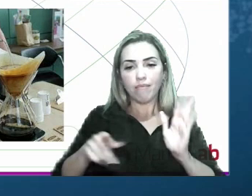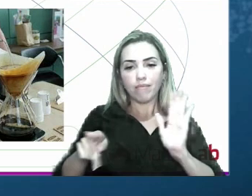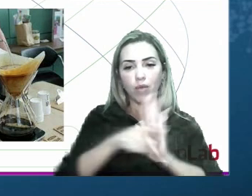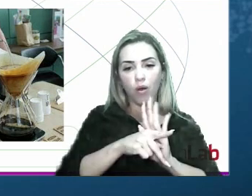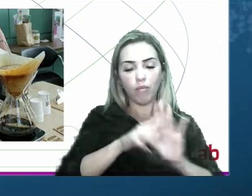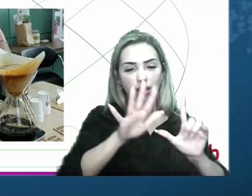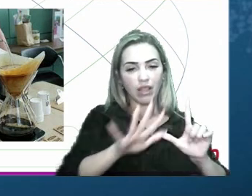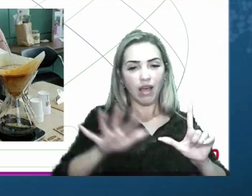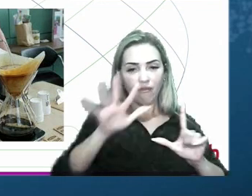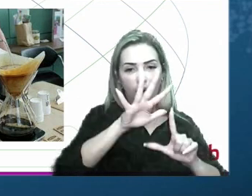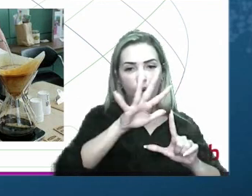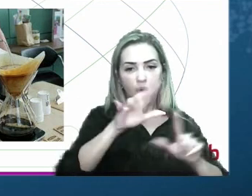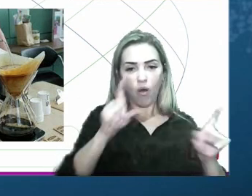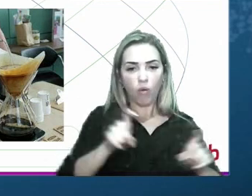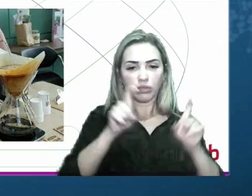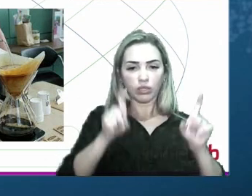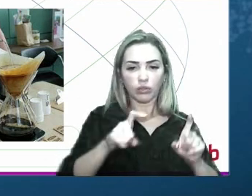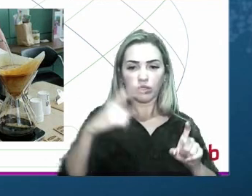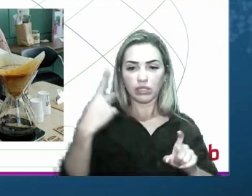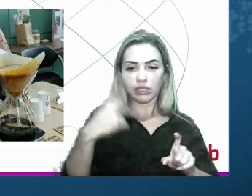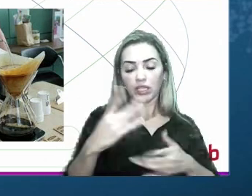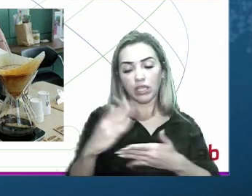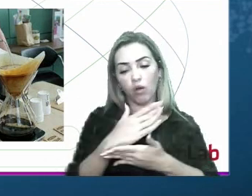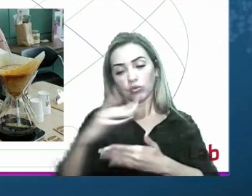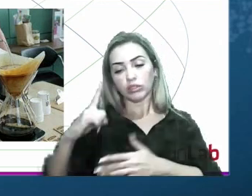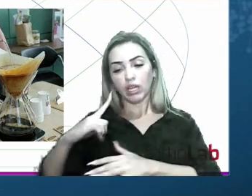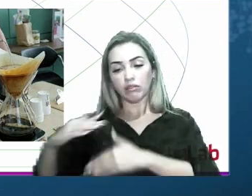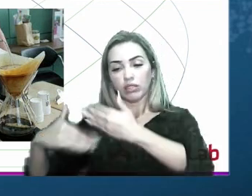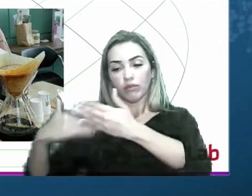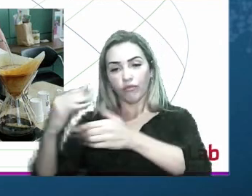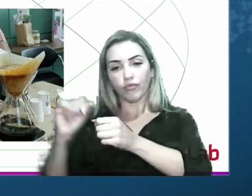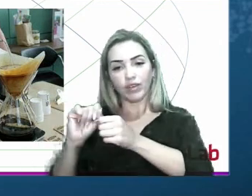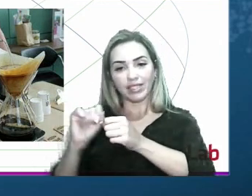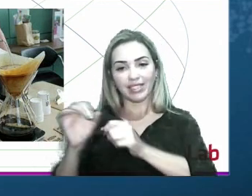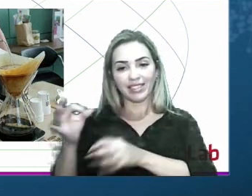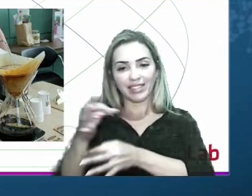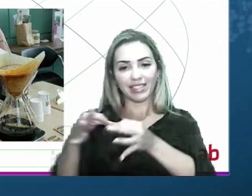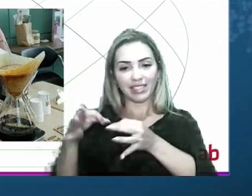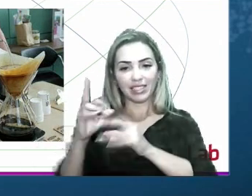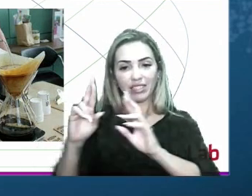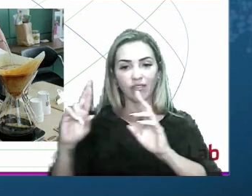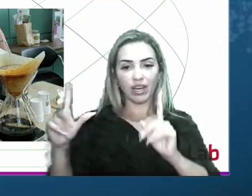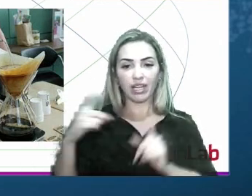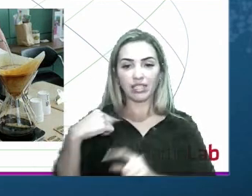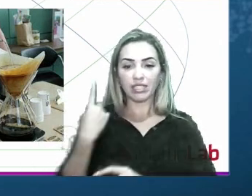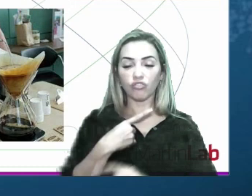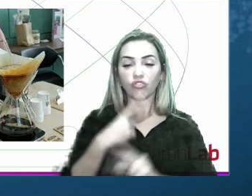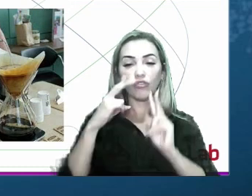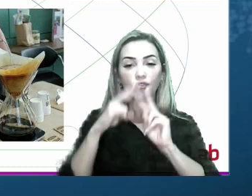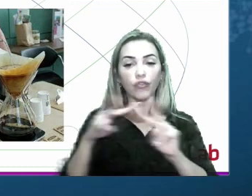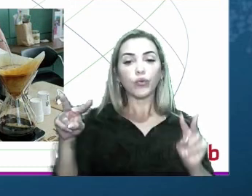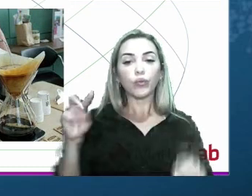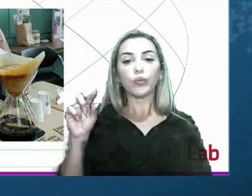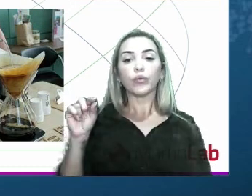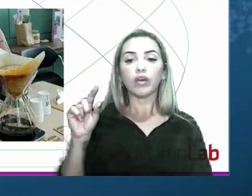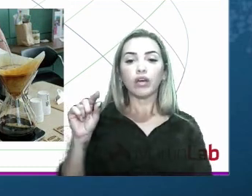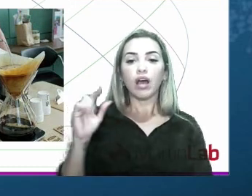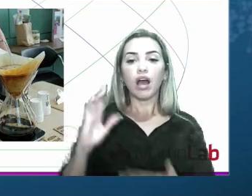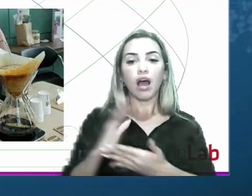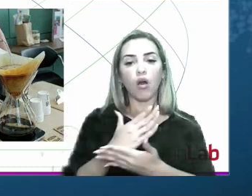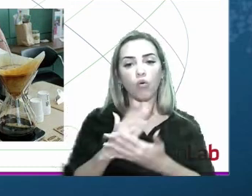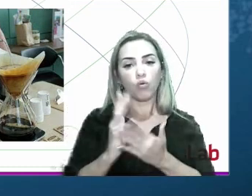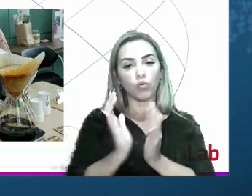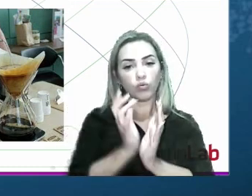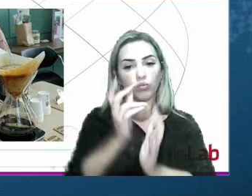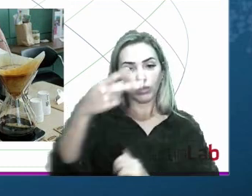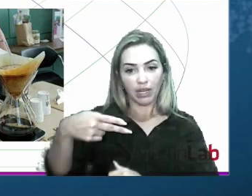plataformas automatizadas, e uns estão desenvolvendo as células. E a gente viu alguns grupos